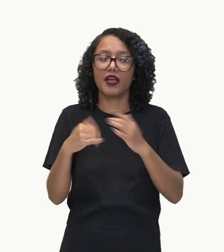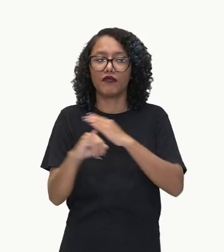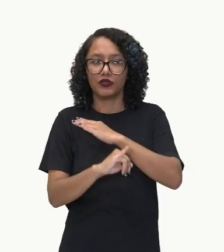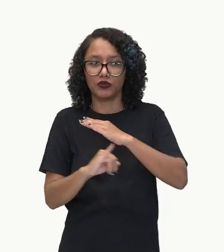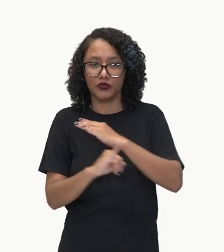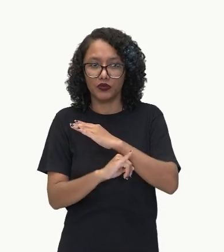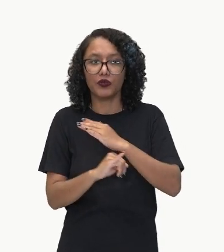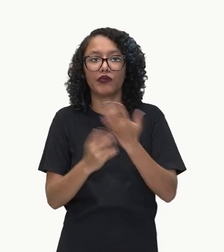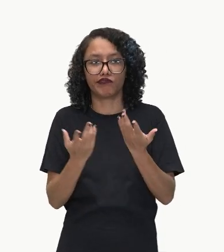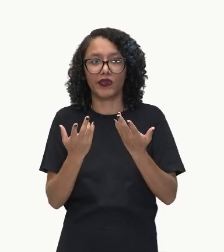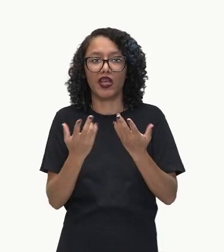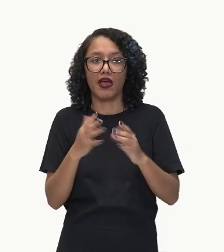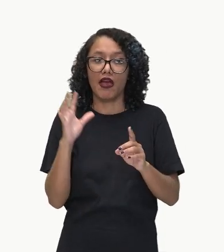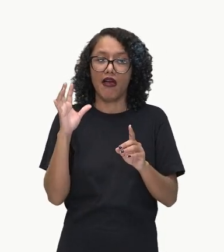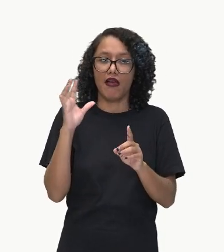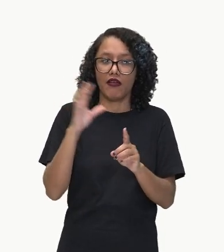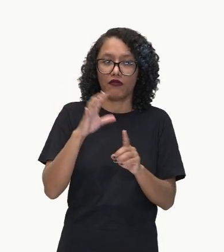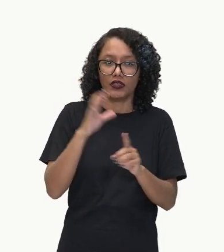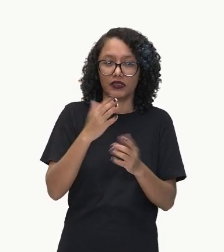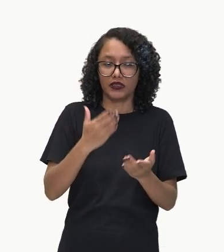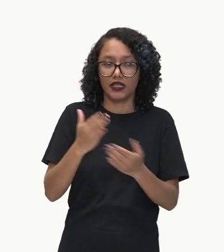a classificação no IDH de